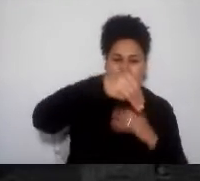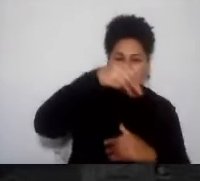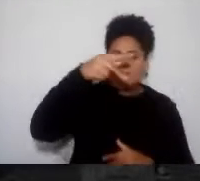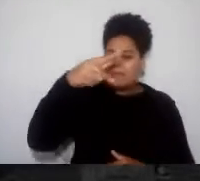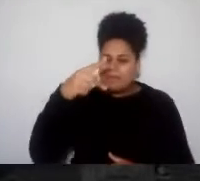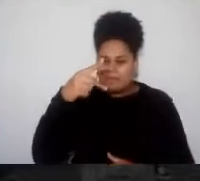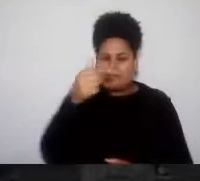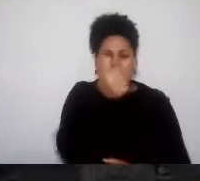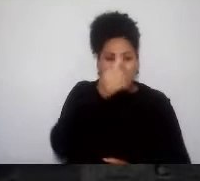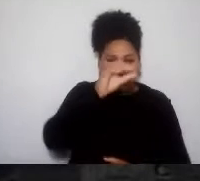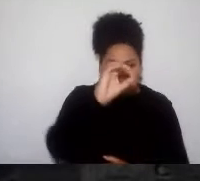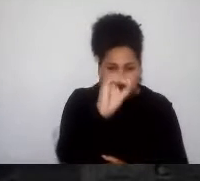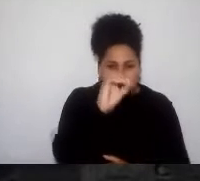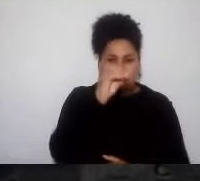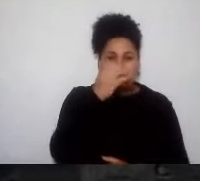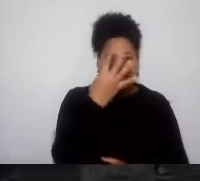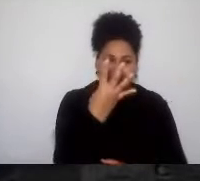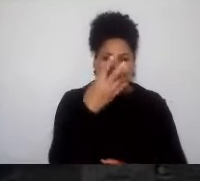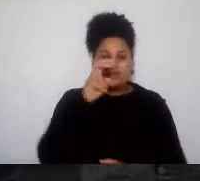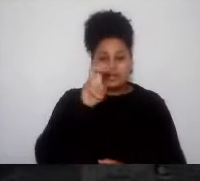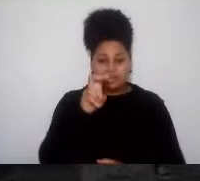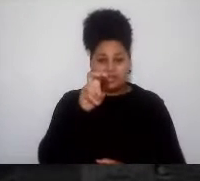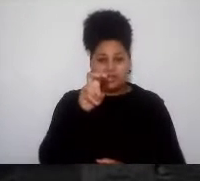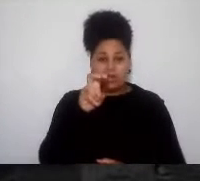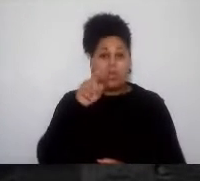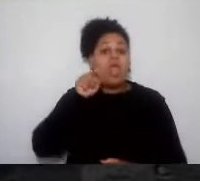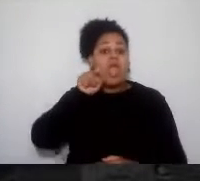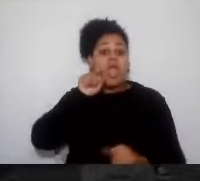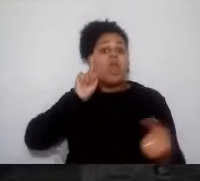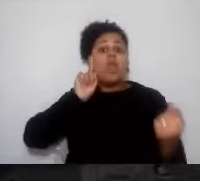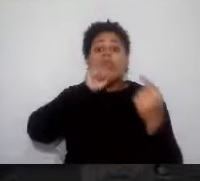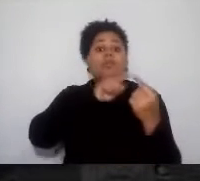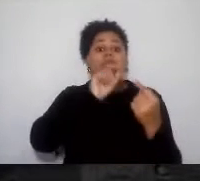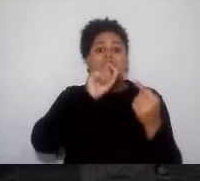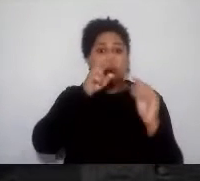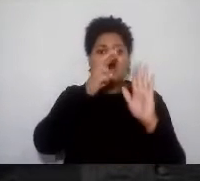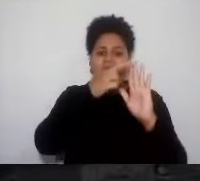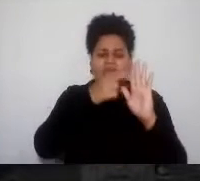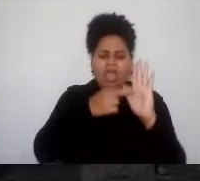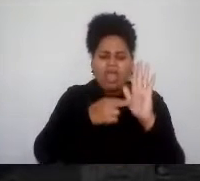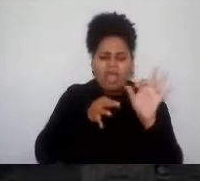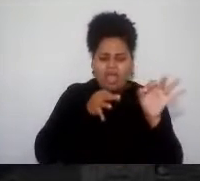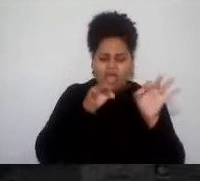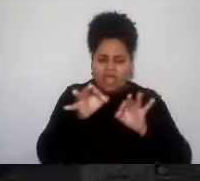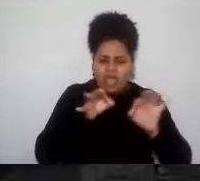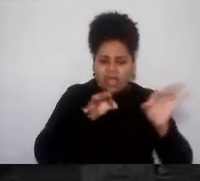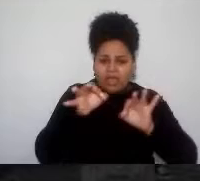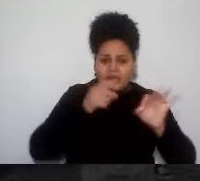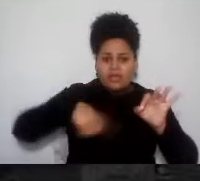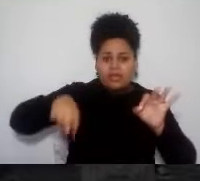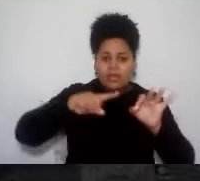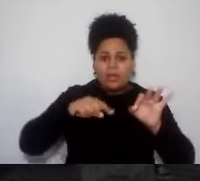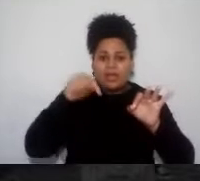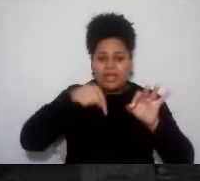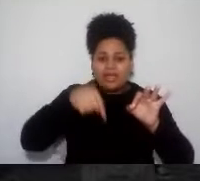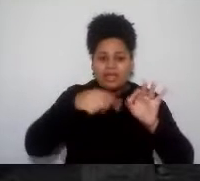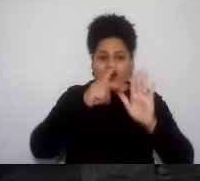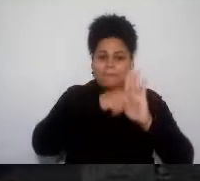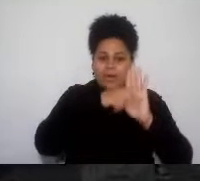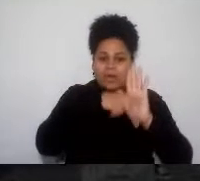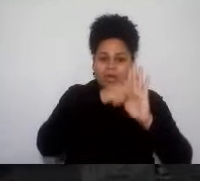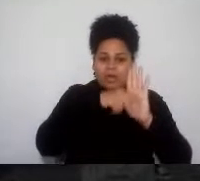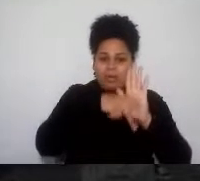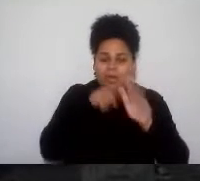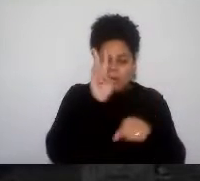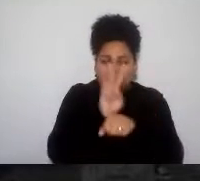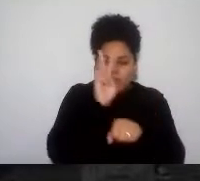provisória que tinha o objetivo de regulamentar um programa de proteção ao emprego que nós, trabalhadores, nós, sindicalistas, defendemos